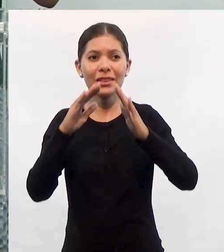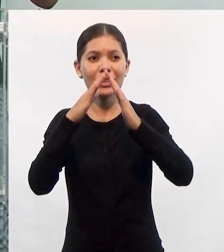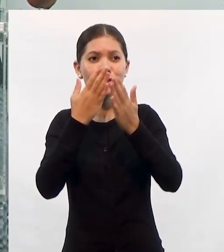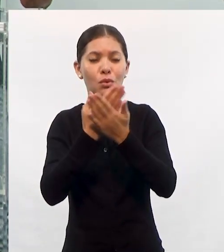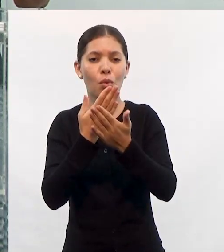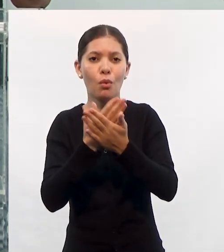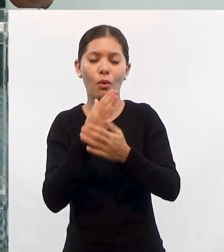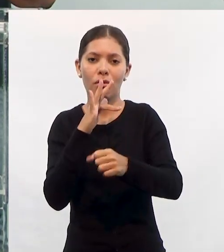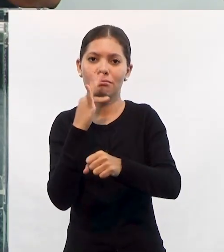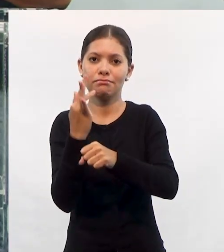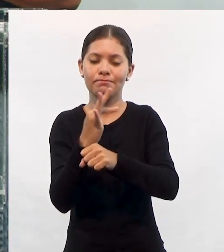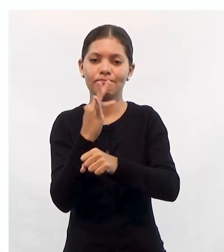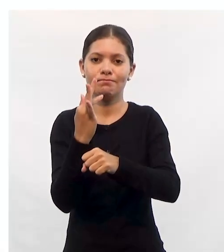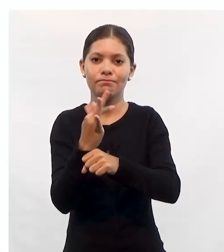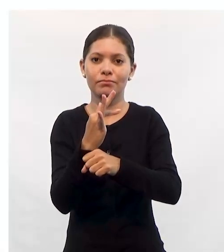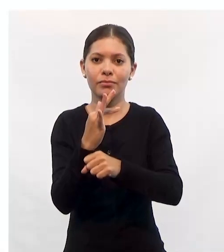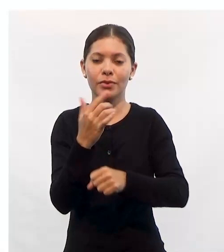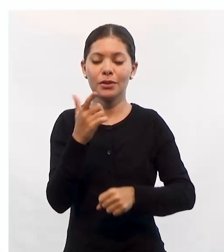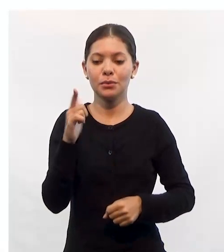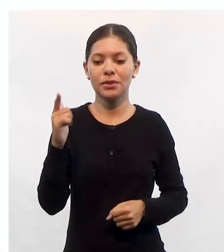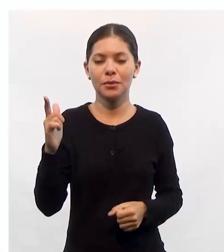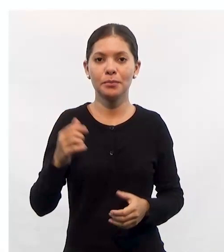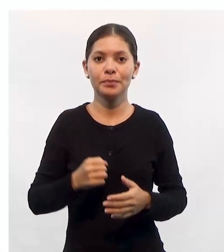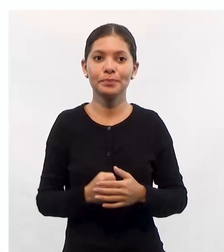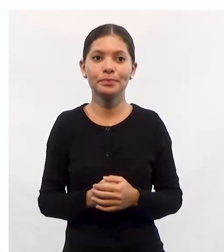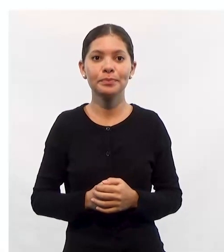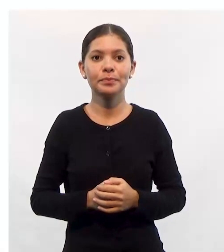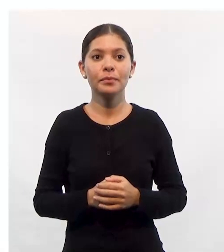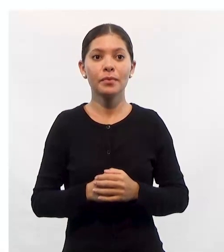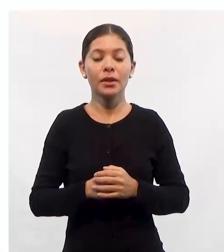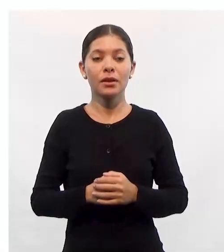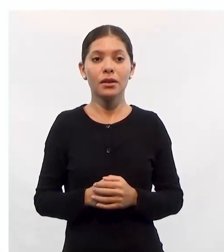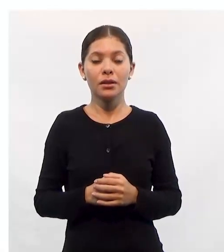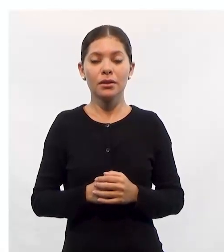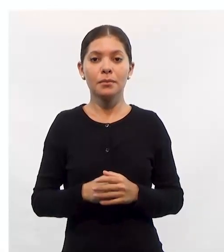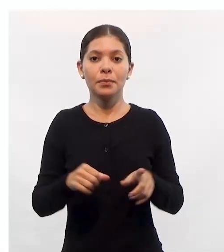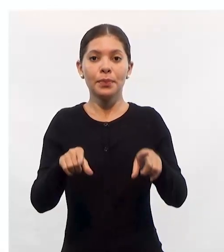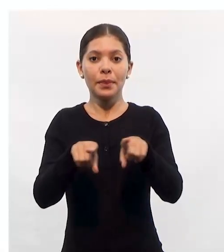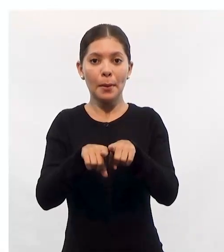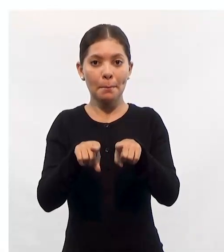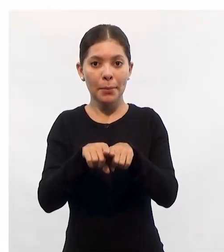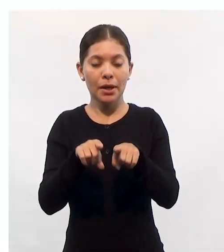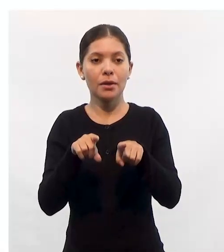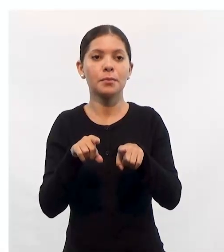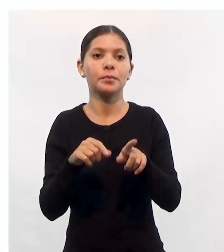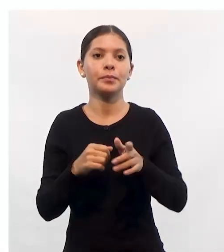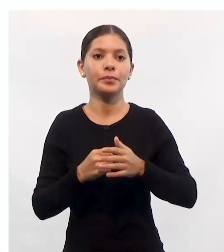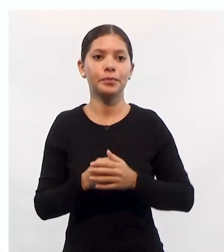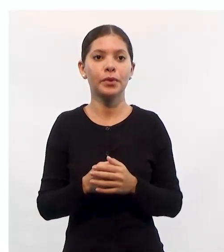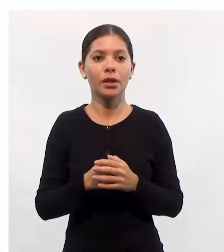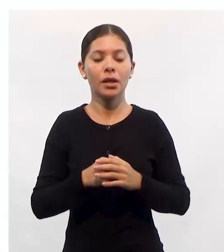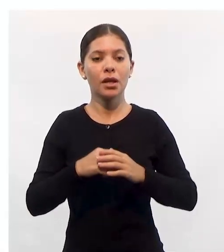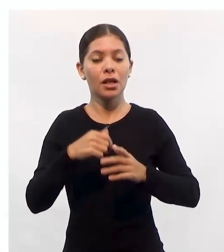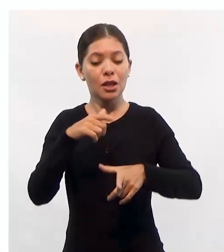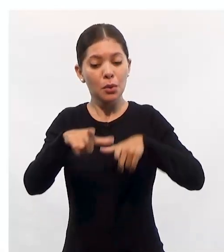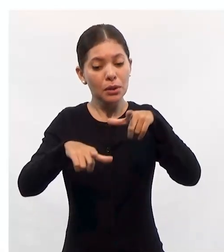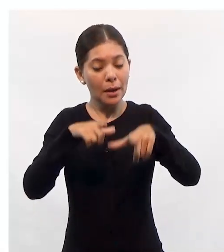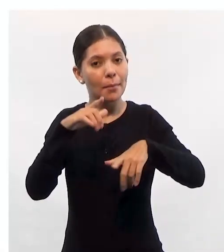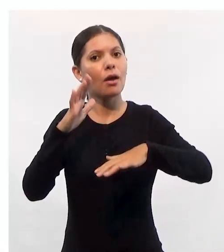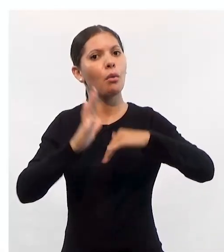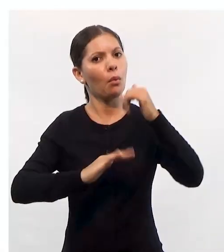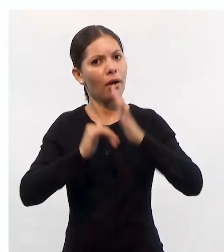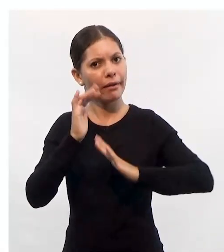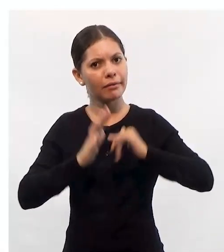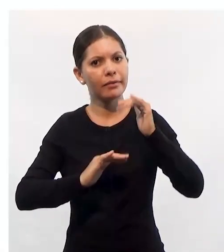escolar formal. Nós também podemos ter a mão de obra qualificada. Aqui nós